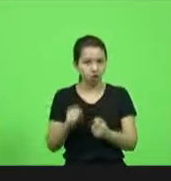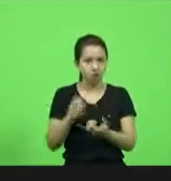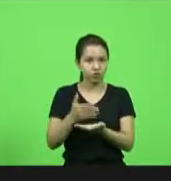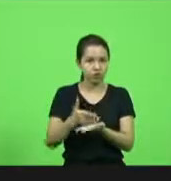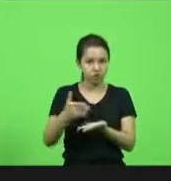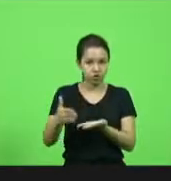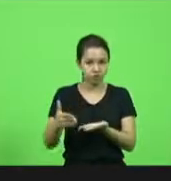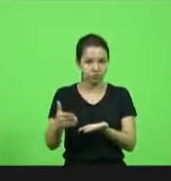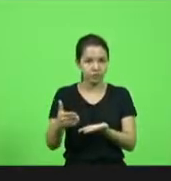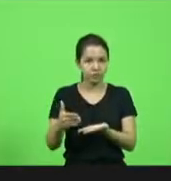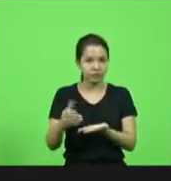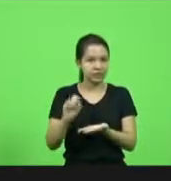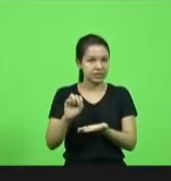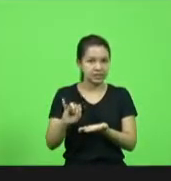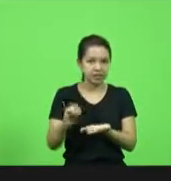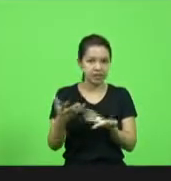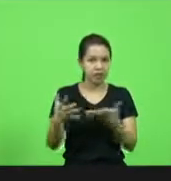não...